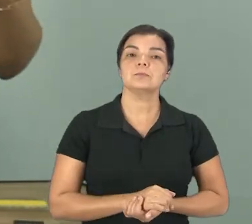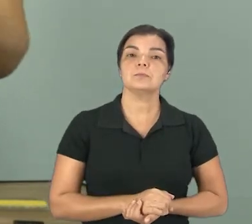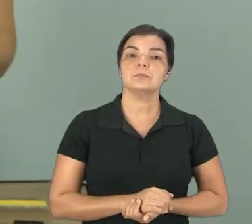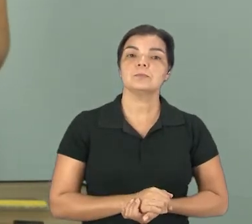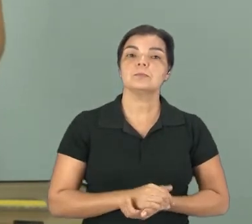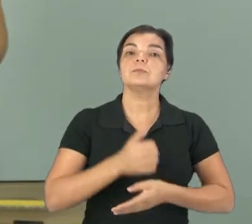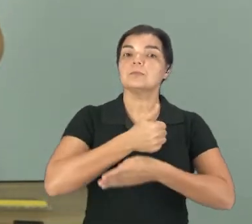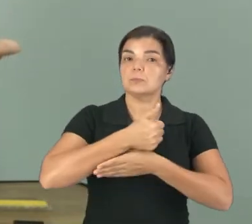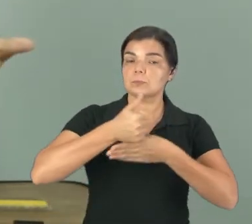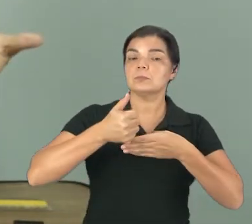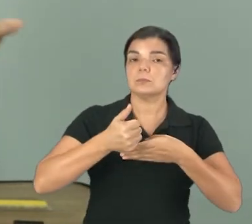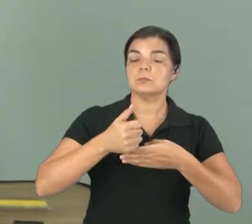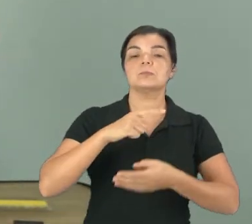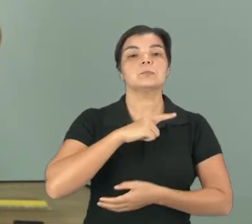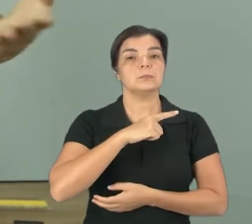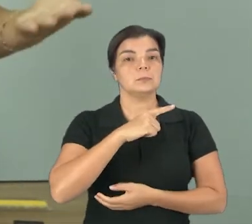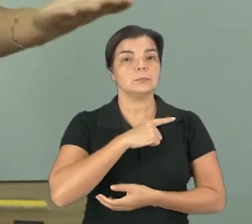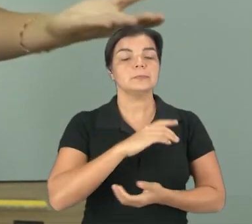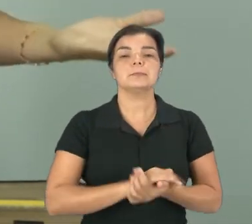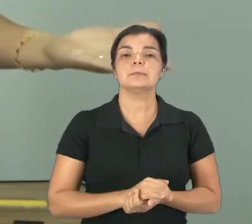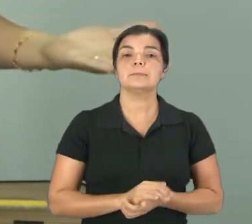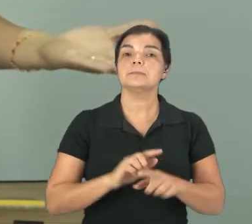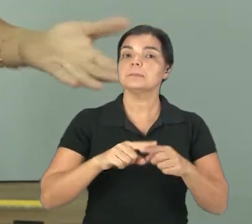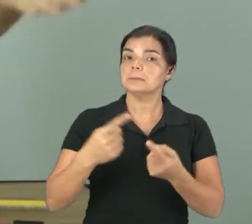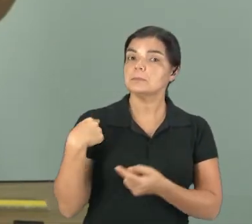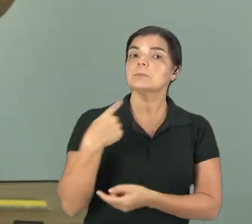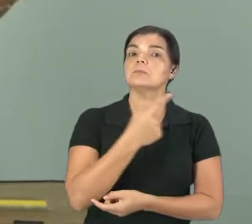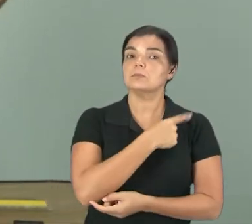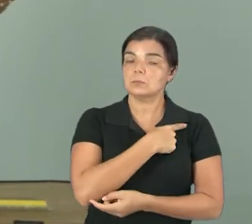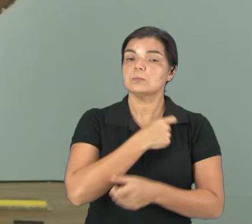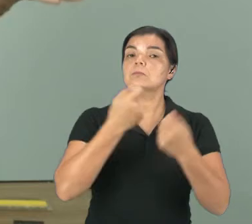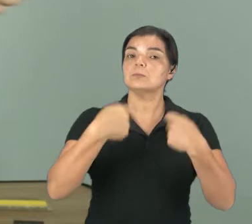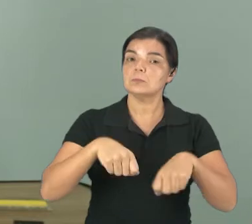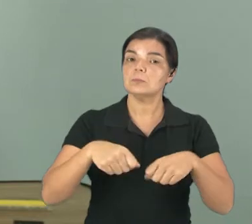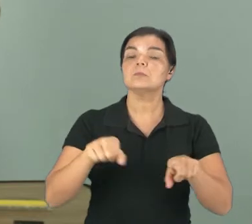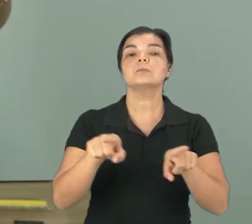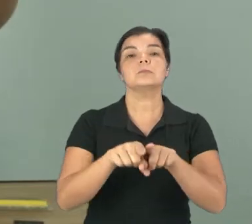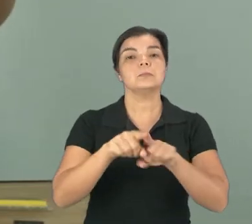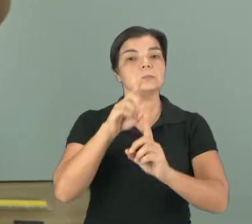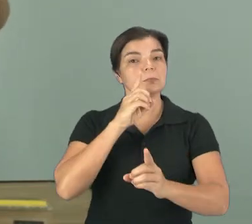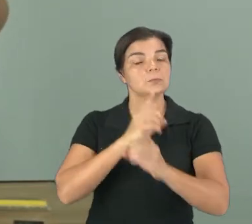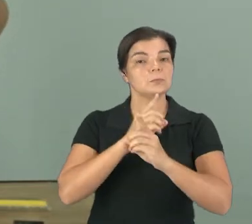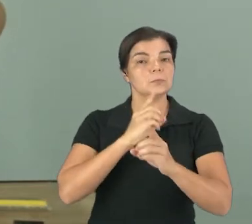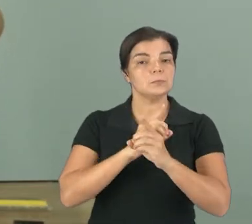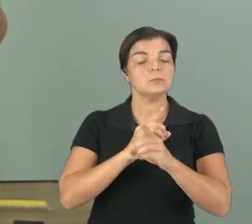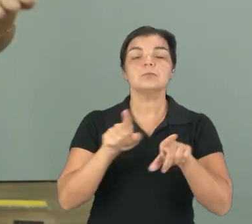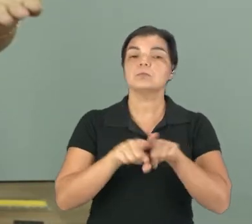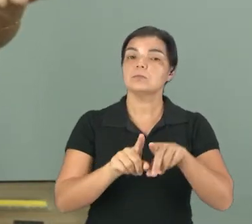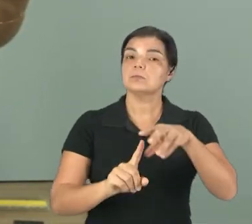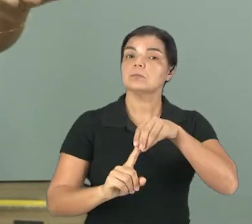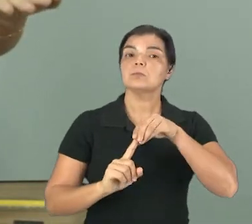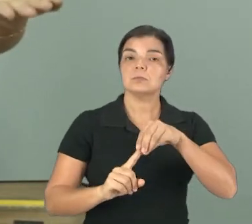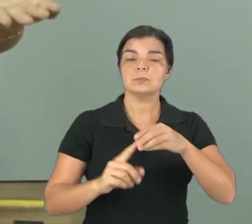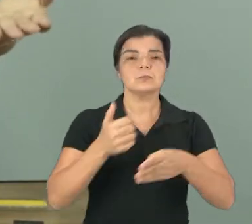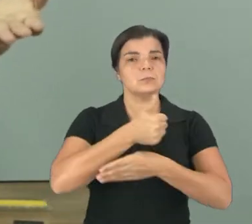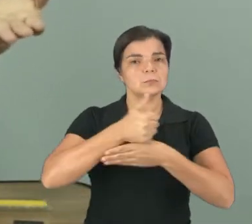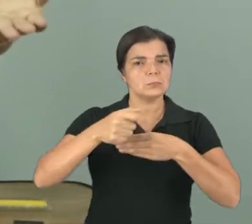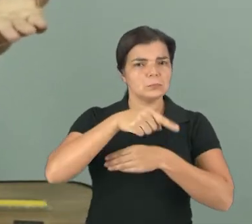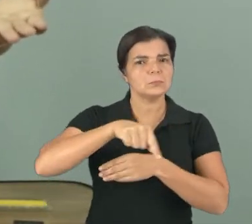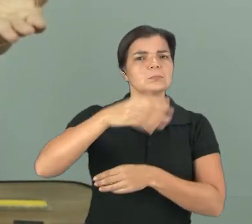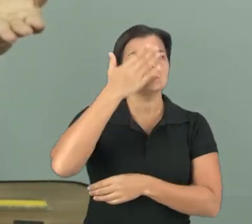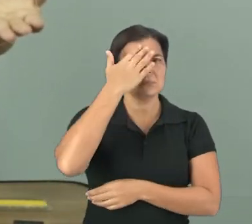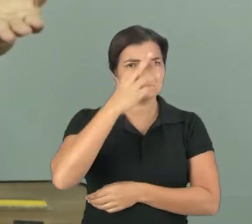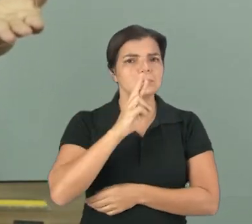função moralizante tem esse texto. Mas onde nós poderíamos encontrar essa função moralizante? Você sabe